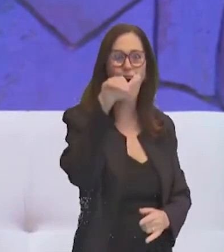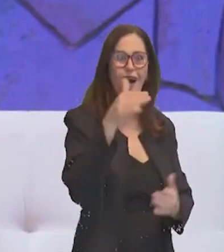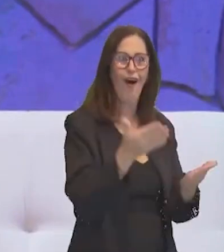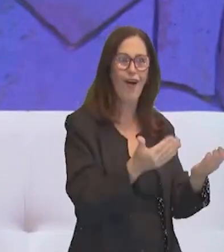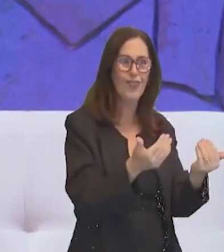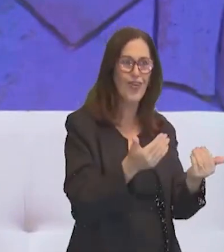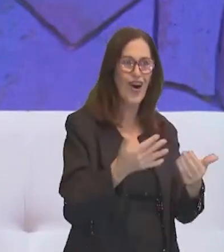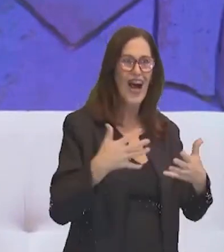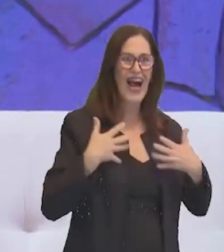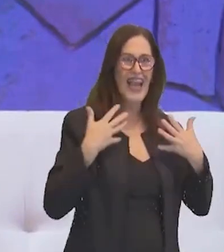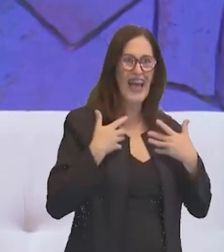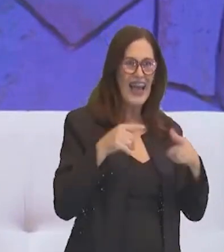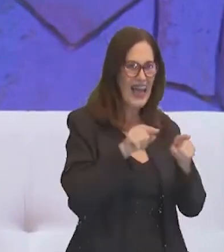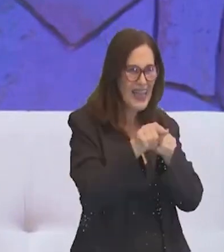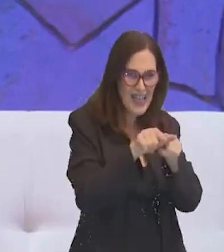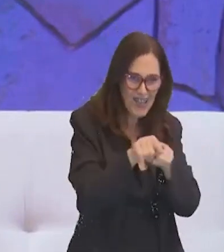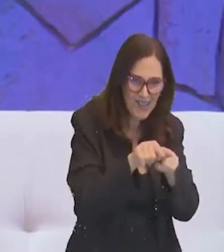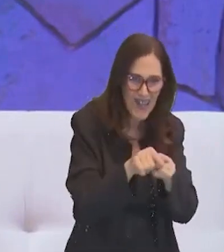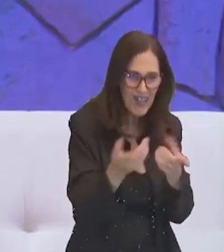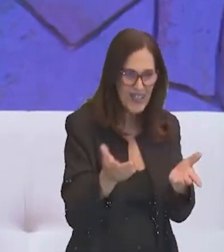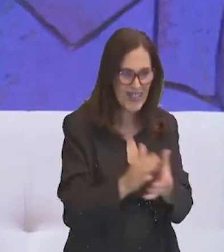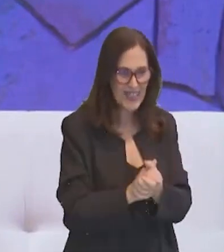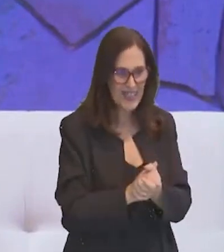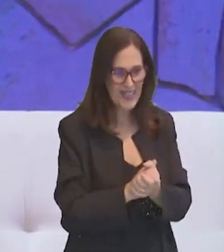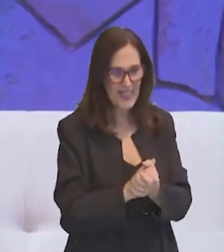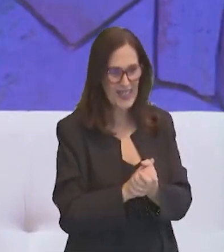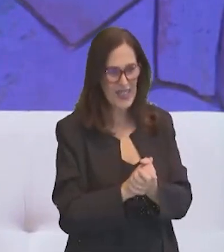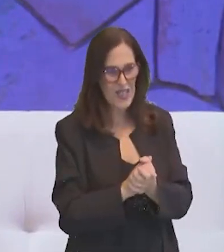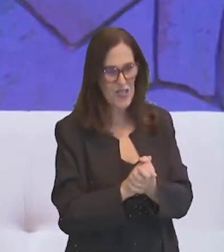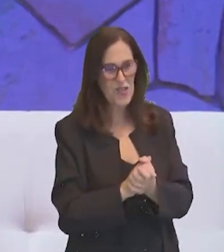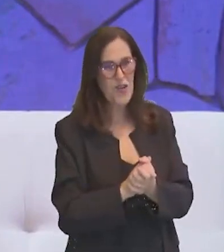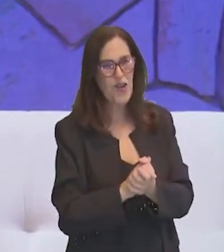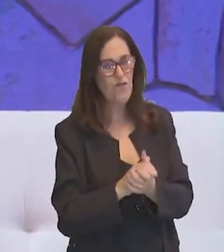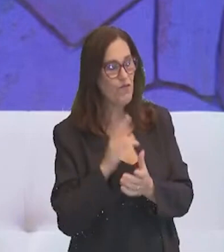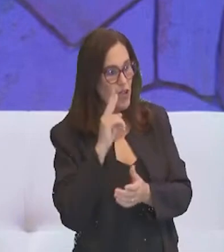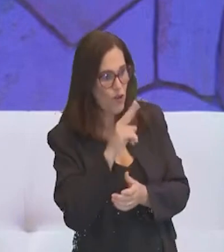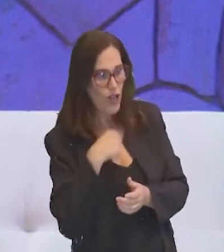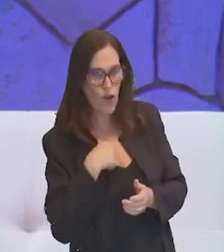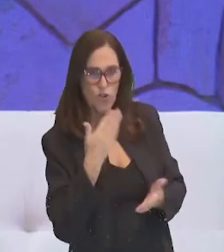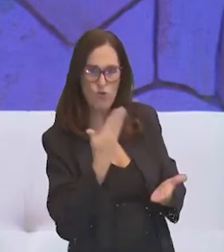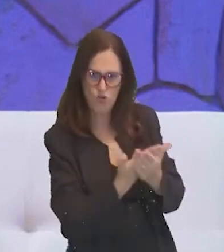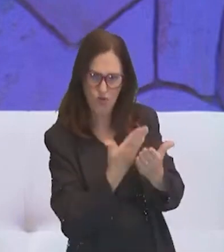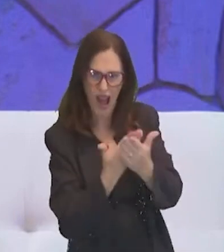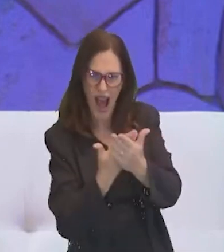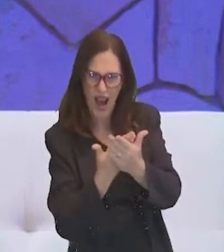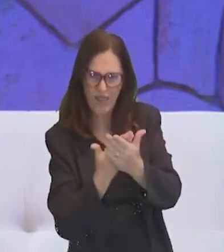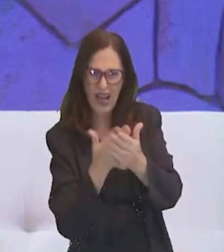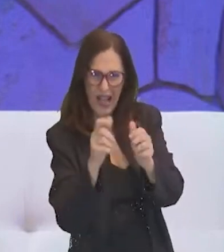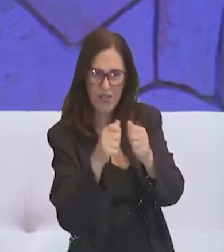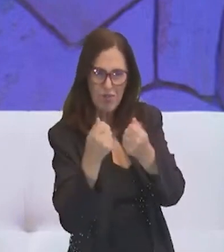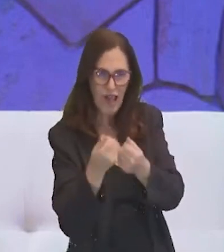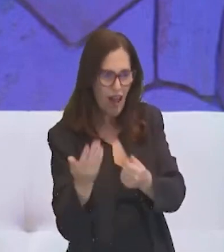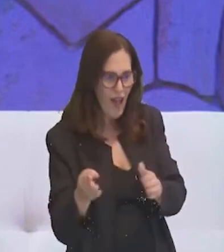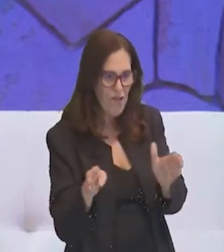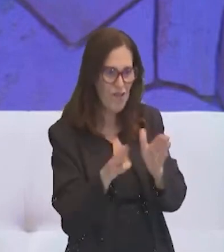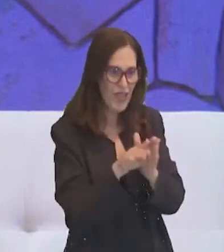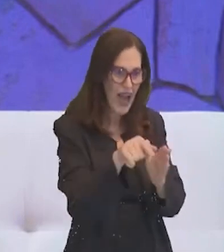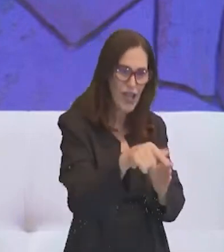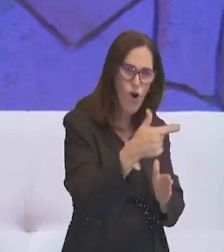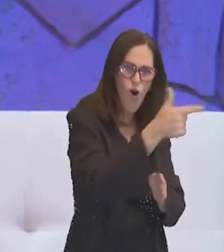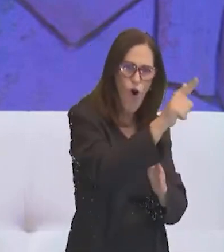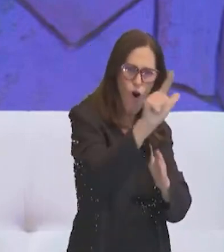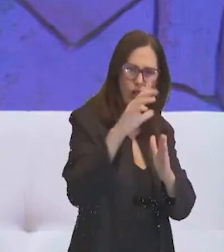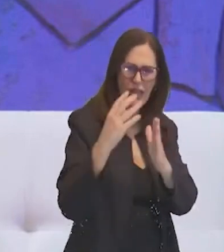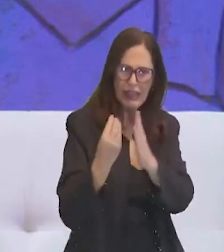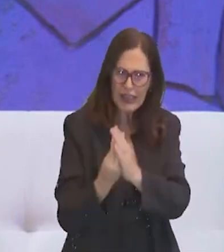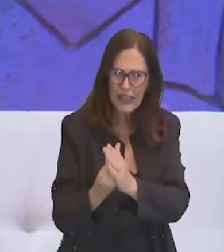alegra encontrar irmãos que me acompanharam enquanto seminarista em outra igreja aqui do Distrito Federal, enquanto